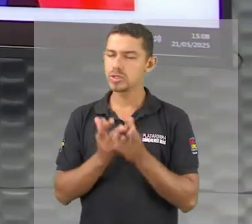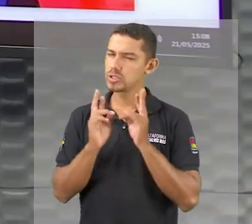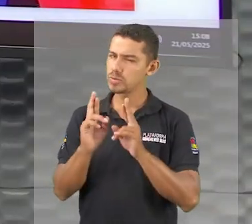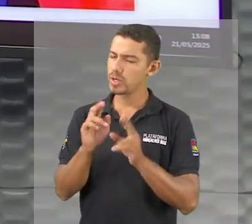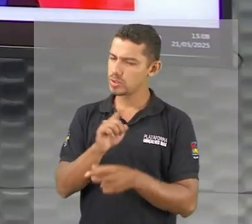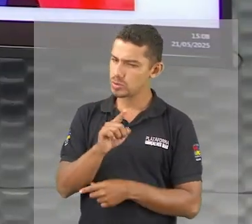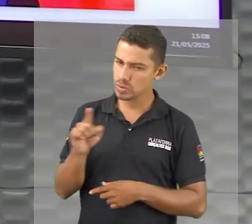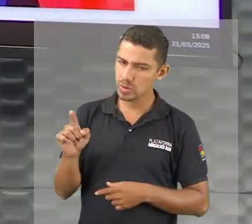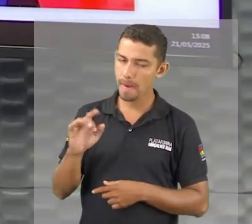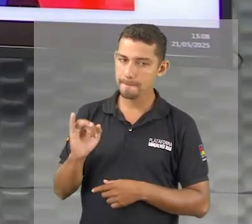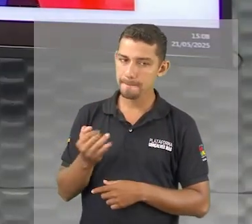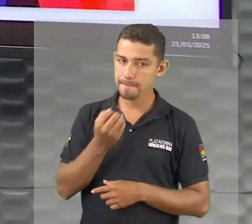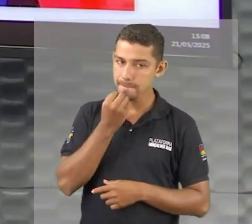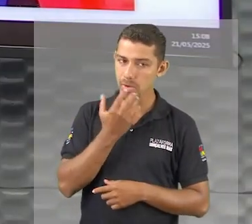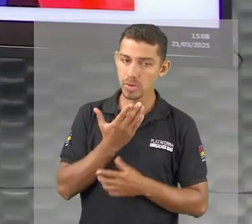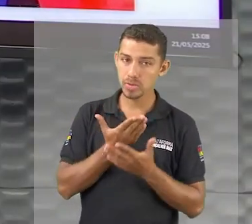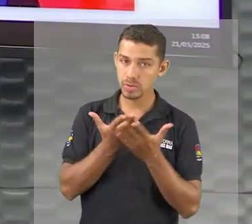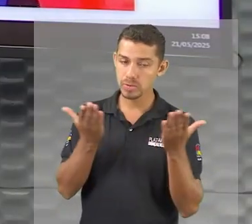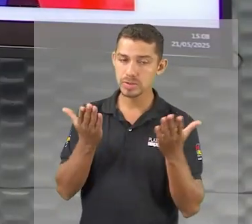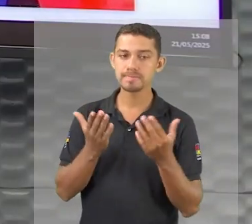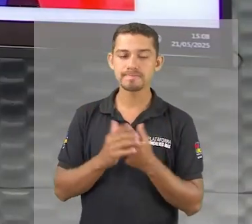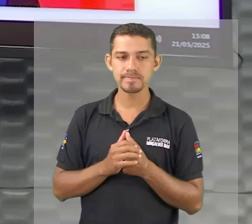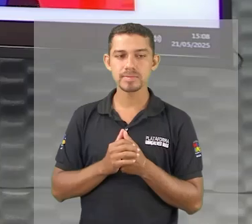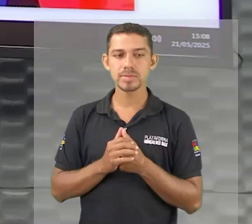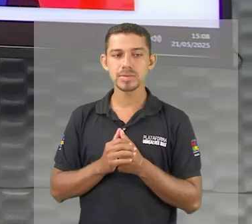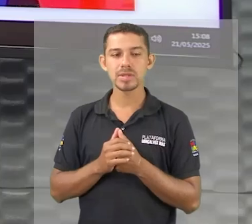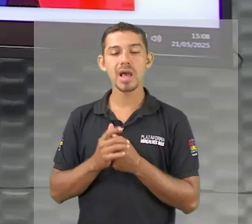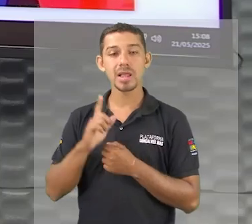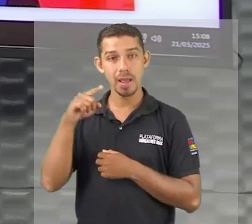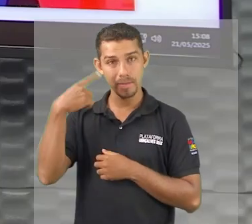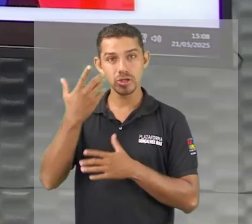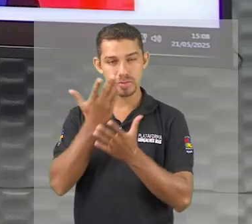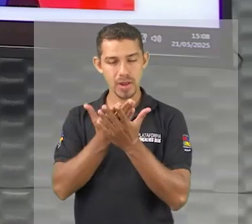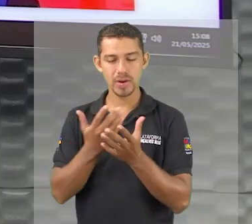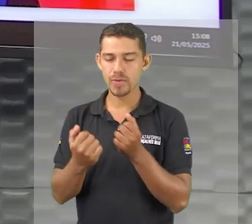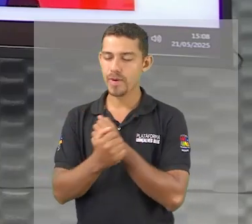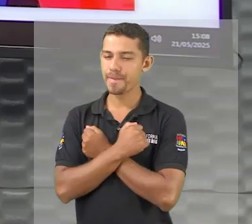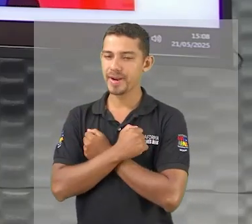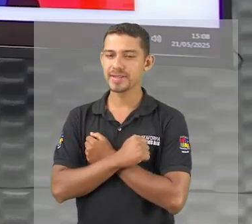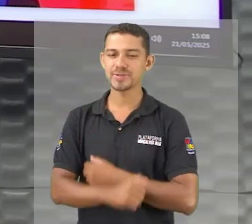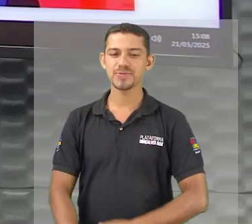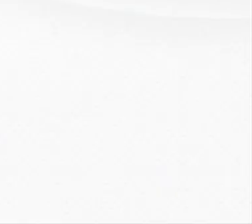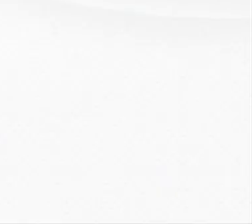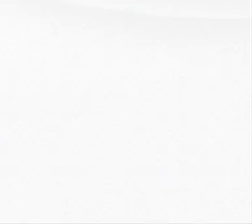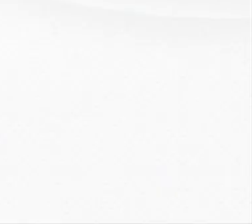espero que esse conteúdo tenha sido proveitoso para você. A gente volta a se encontrar na próxima aula. Um abraço.